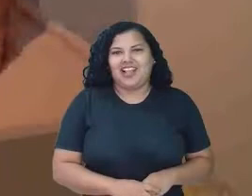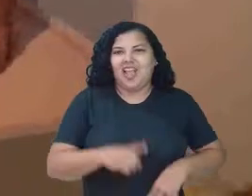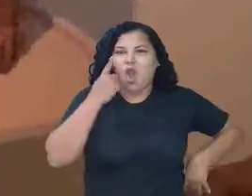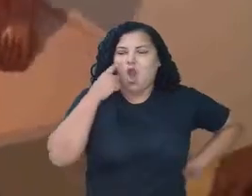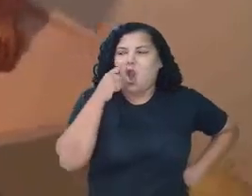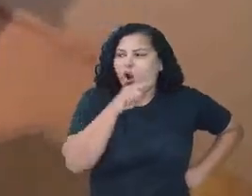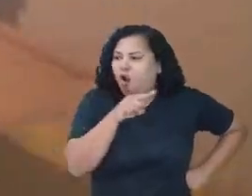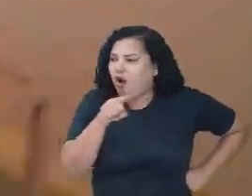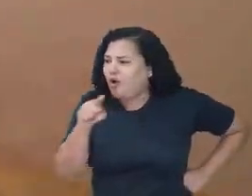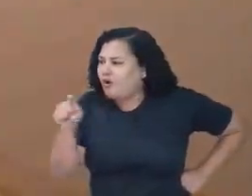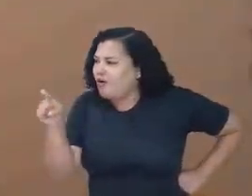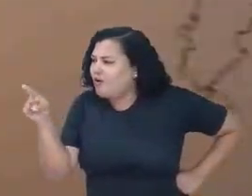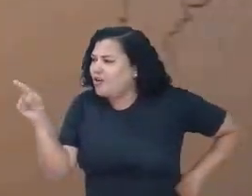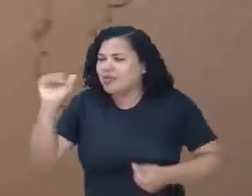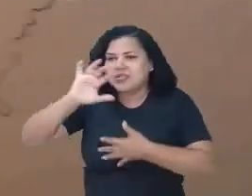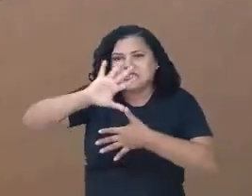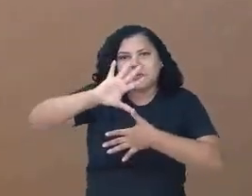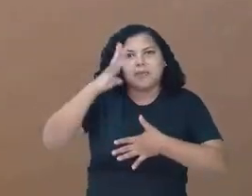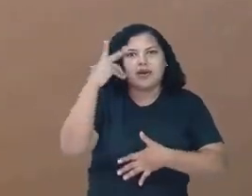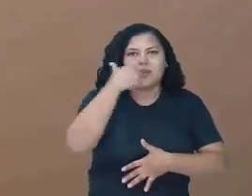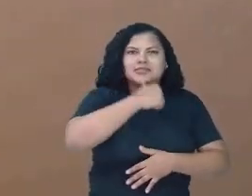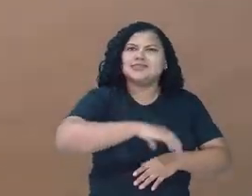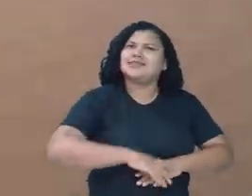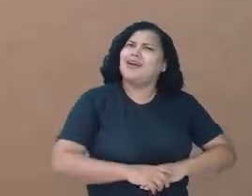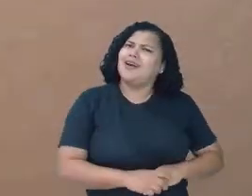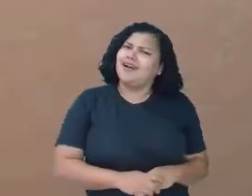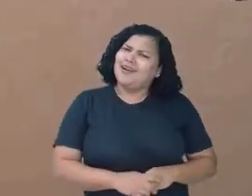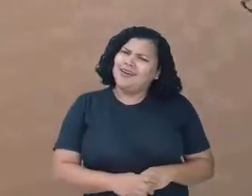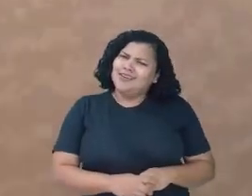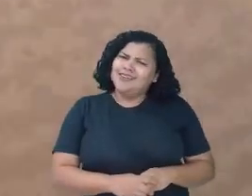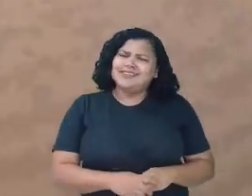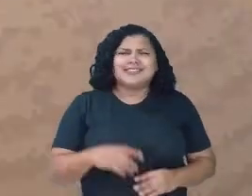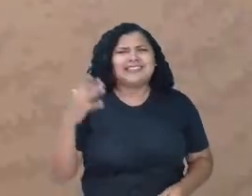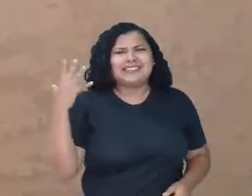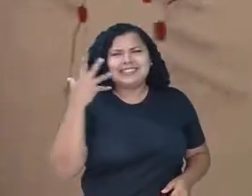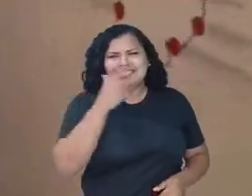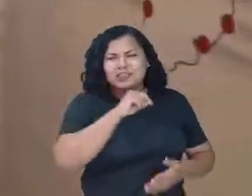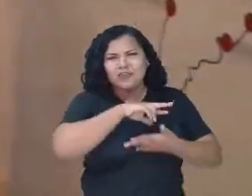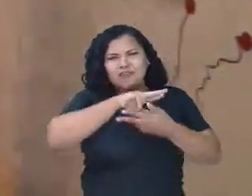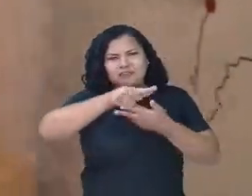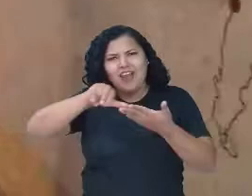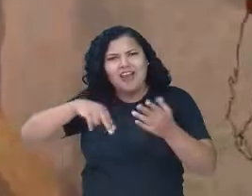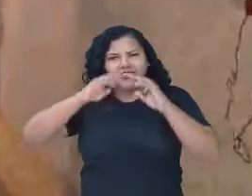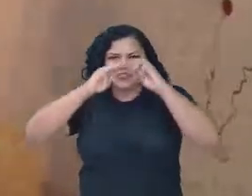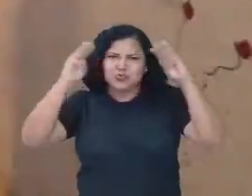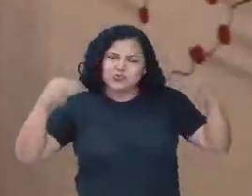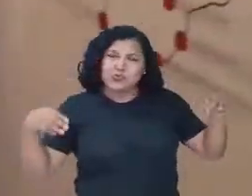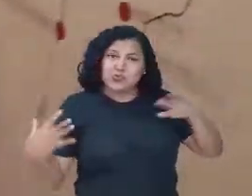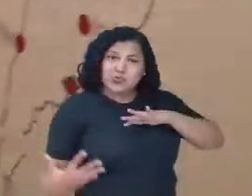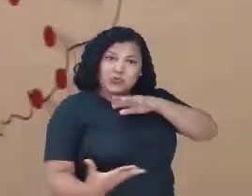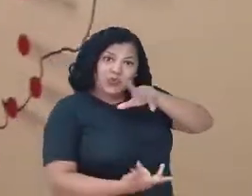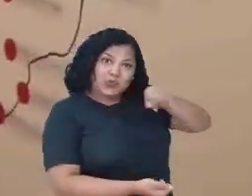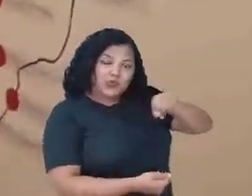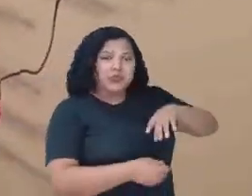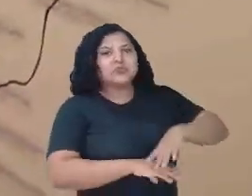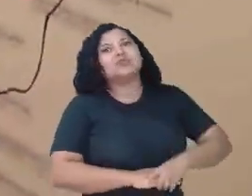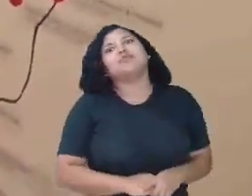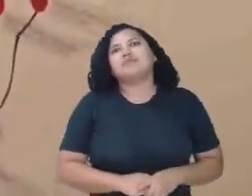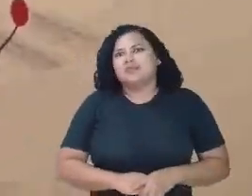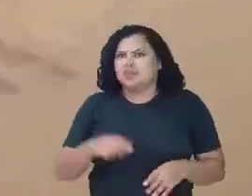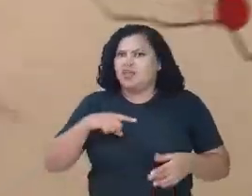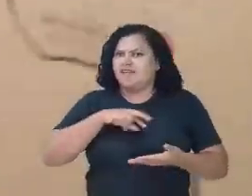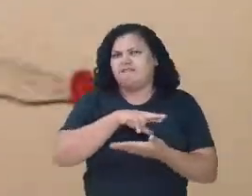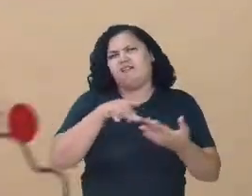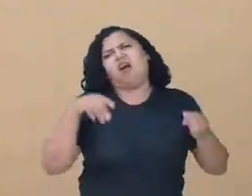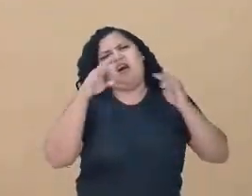os museus. Belíssimo, né? gente. Museus do mundo aí. E aqui tem vários, né? Museus pelo mundo, museus que